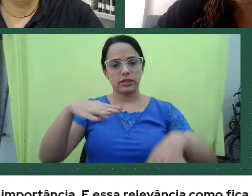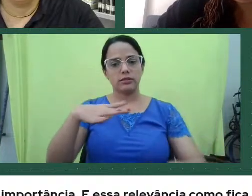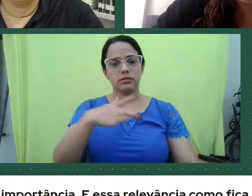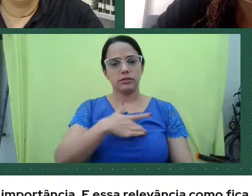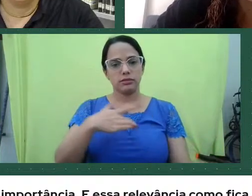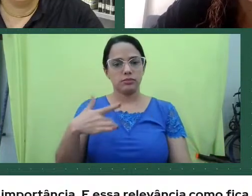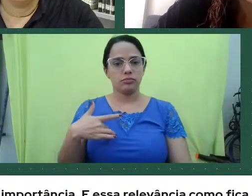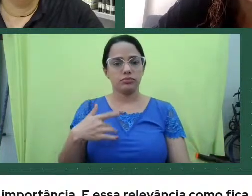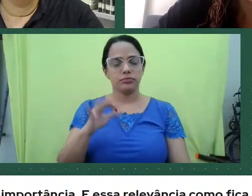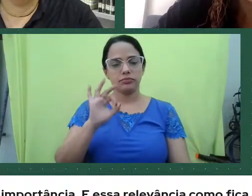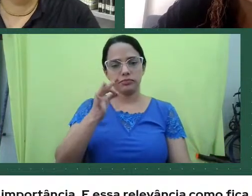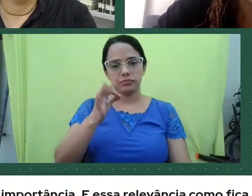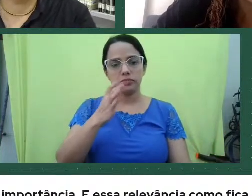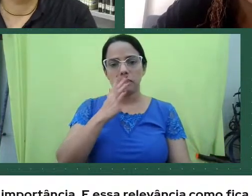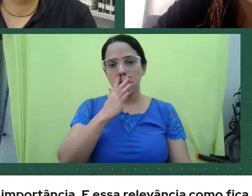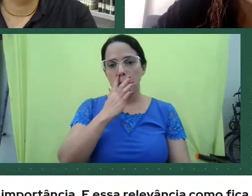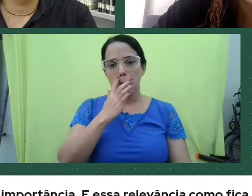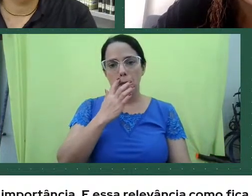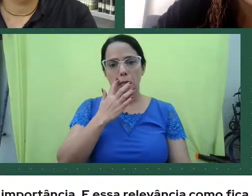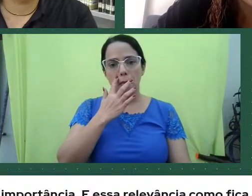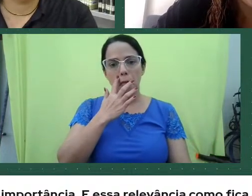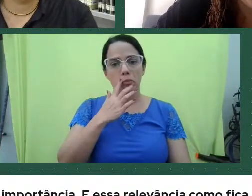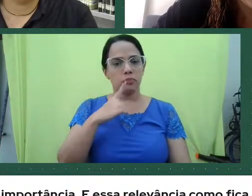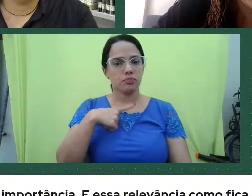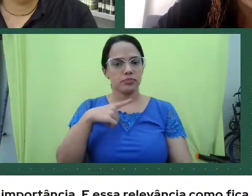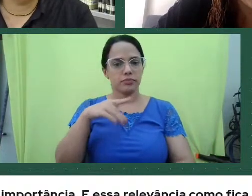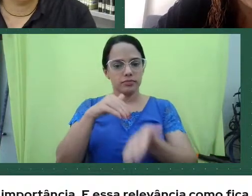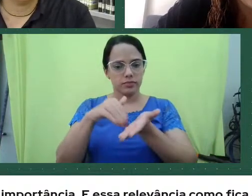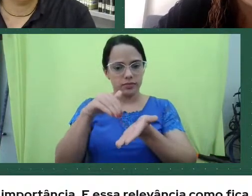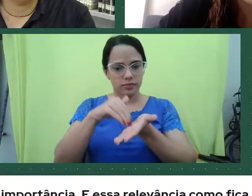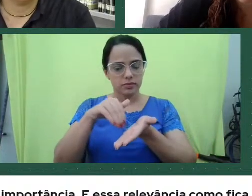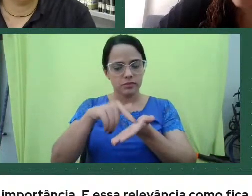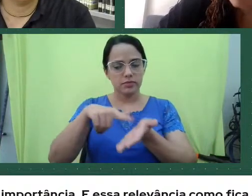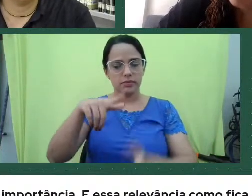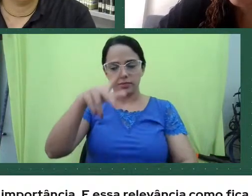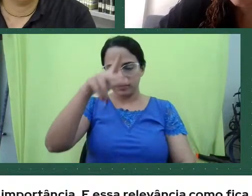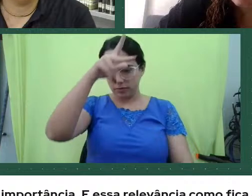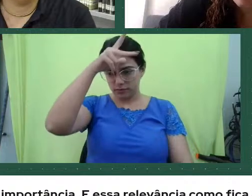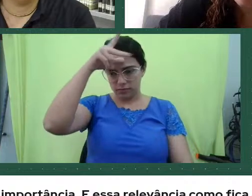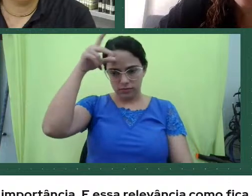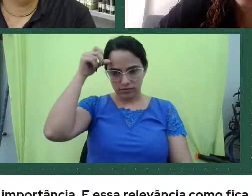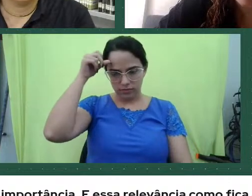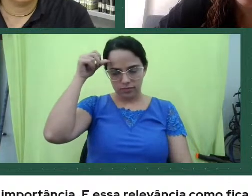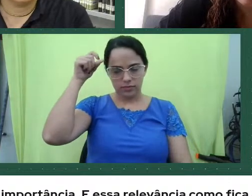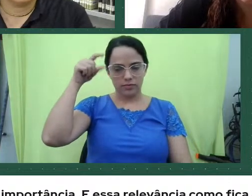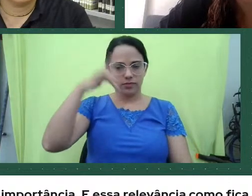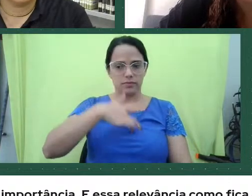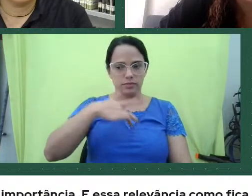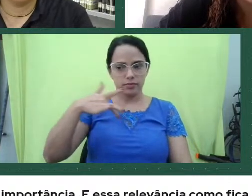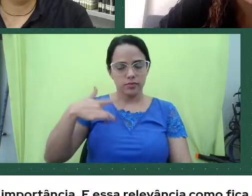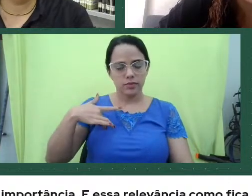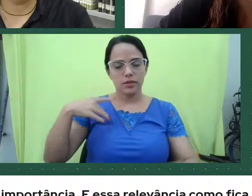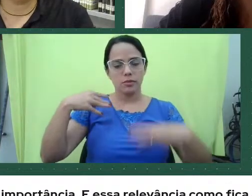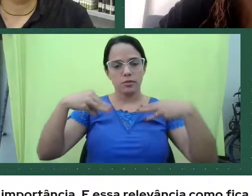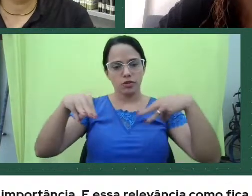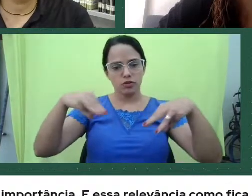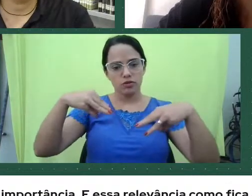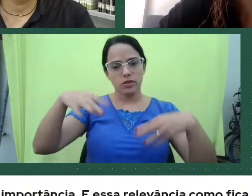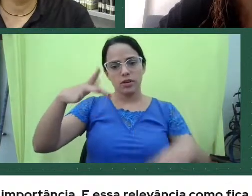bem. Olha só, no âmbito das Secretarias Municipais de Saúde e também no Ministério da Saúde, eles